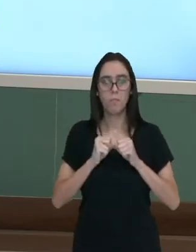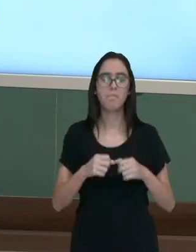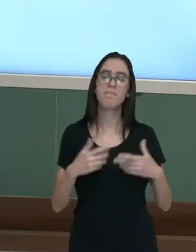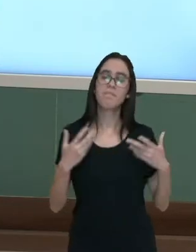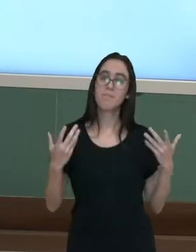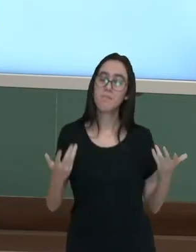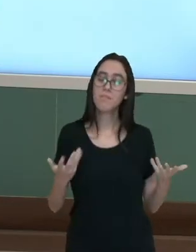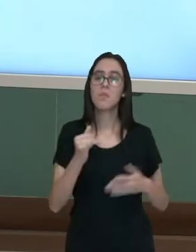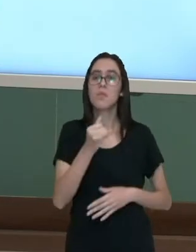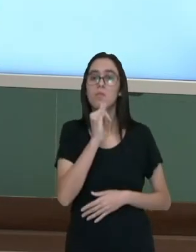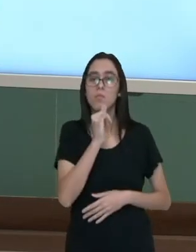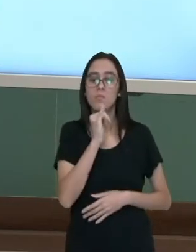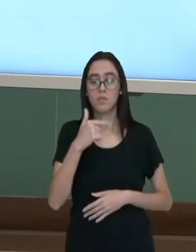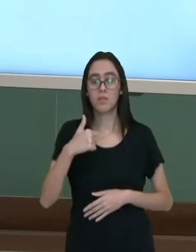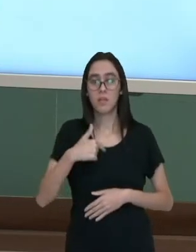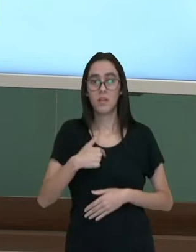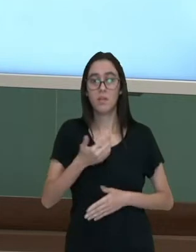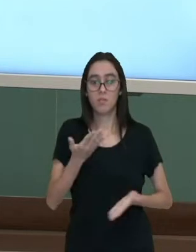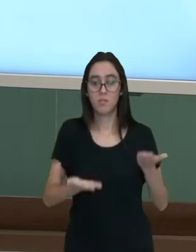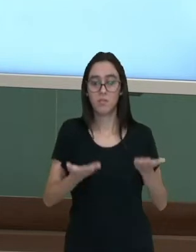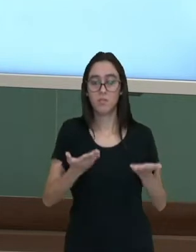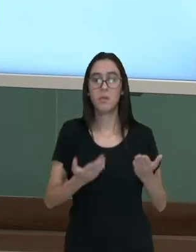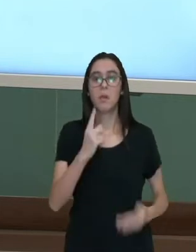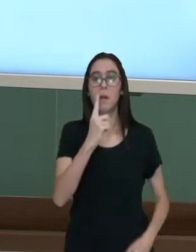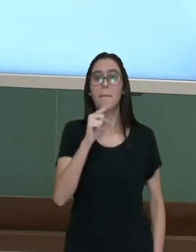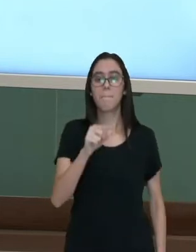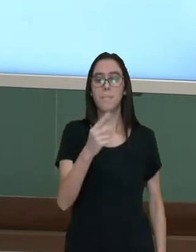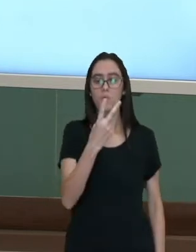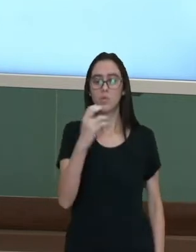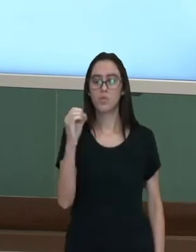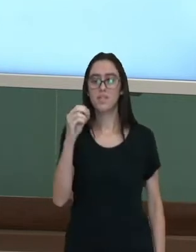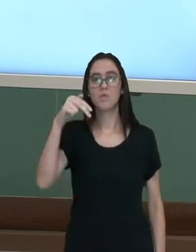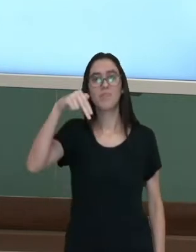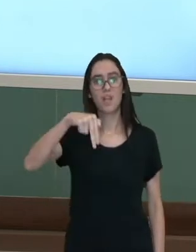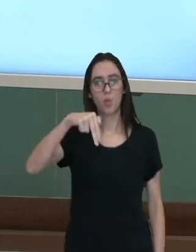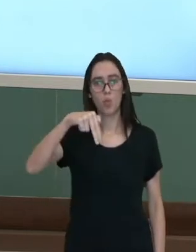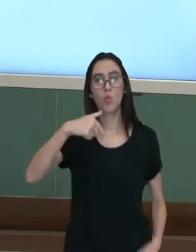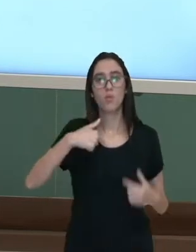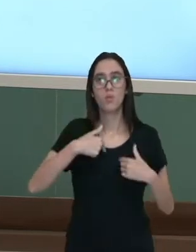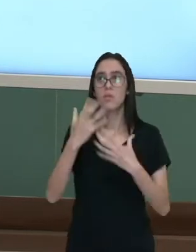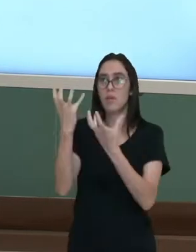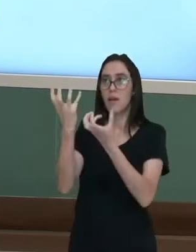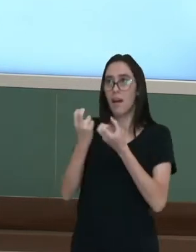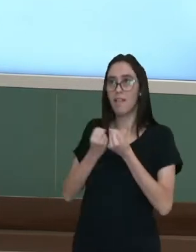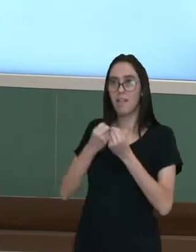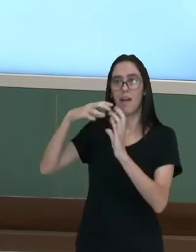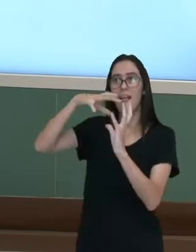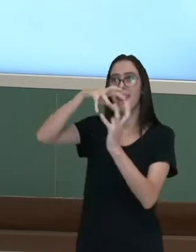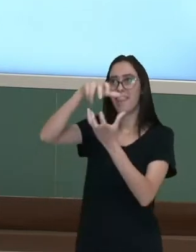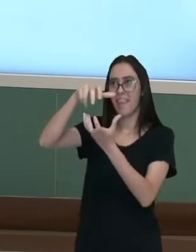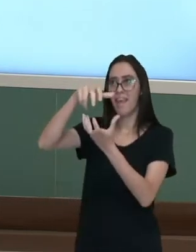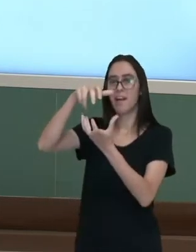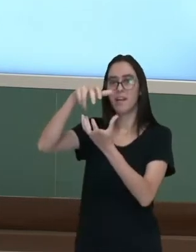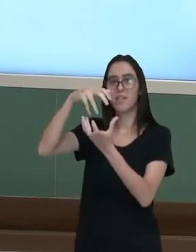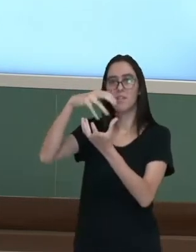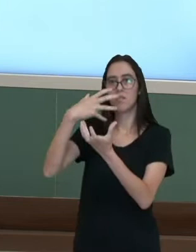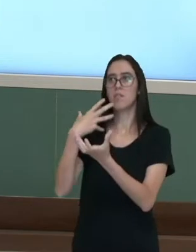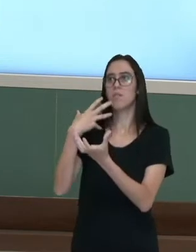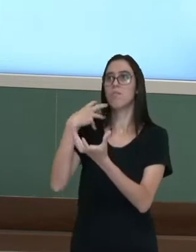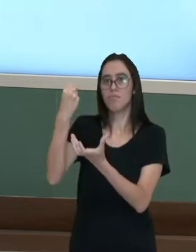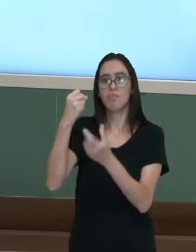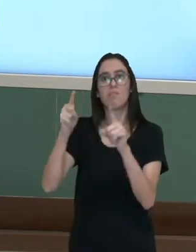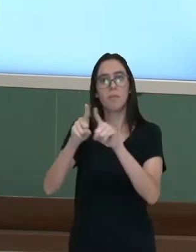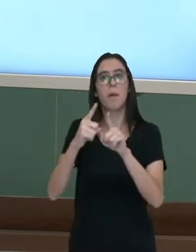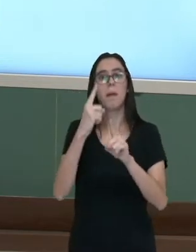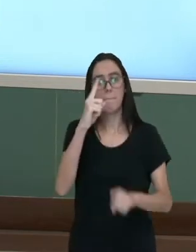eu tenho, por exemplo, um peso de 1.200 newton. Então, eu atraio a Terra a 1.200 newton e a Terra me atrai a 1.200 newton.